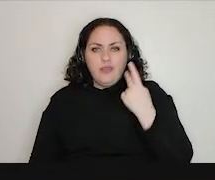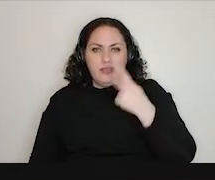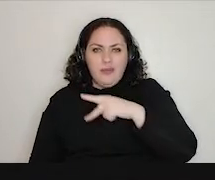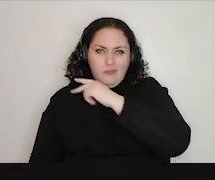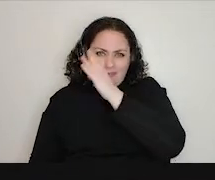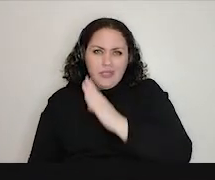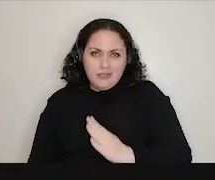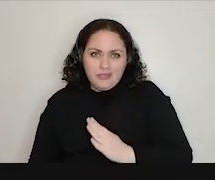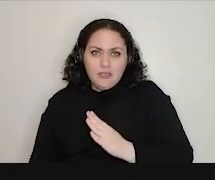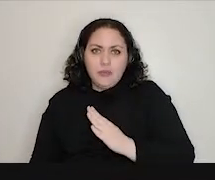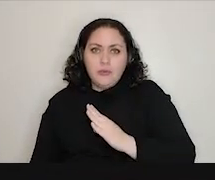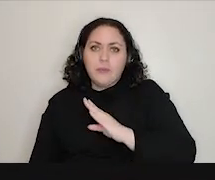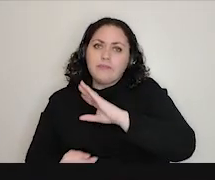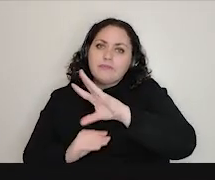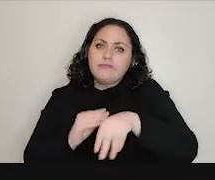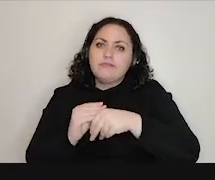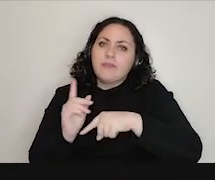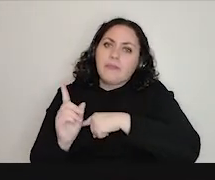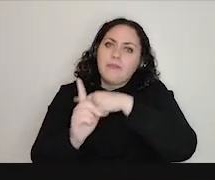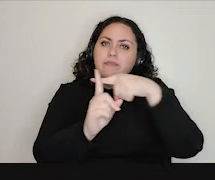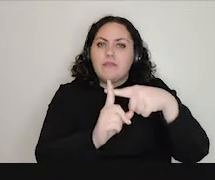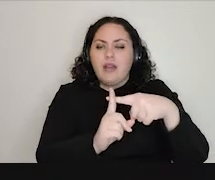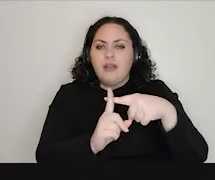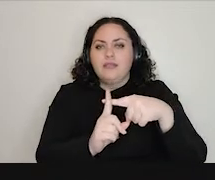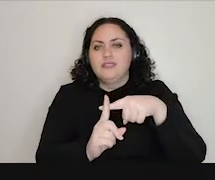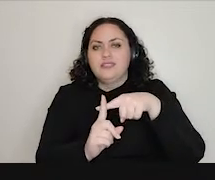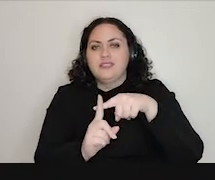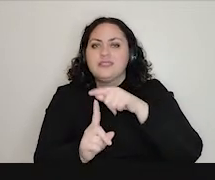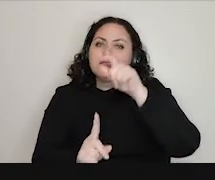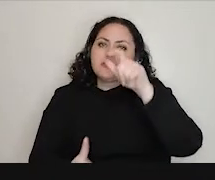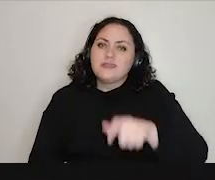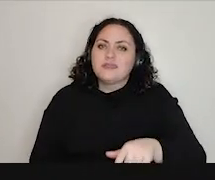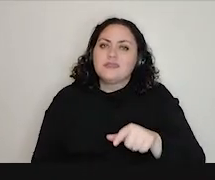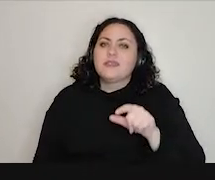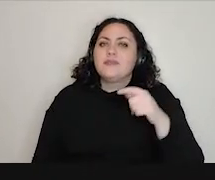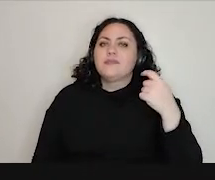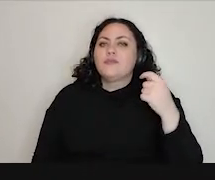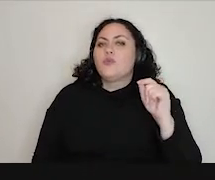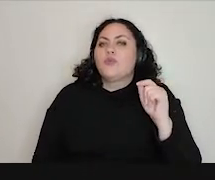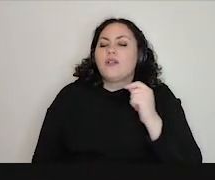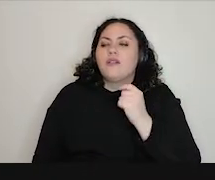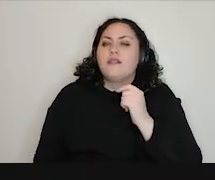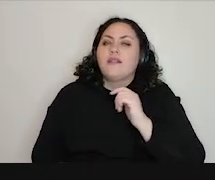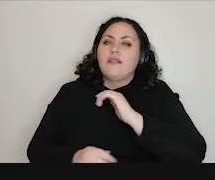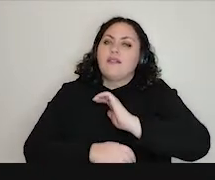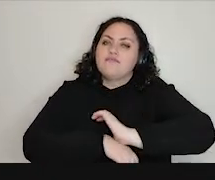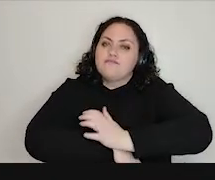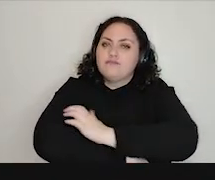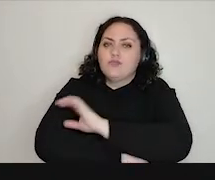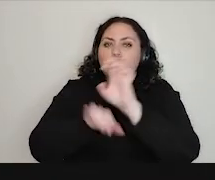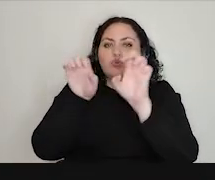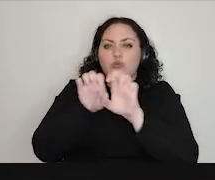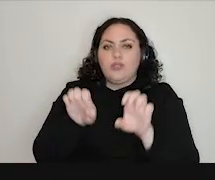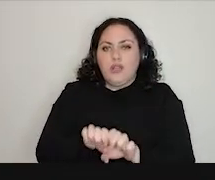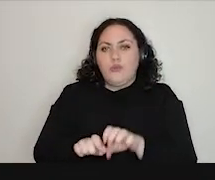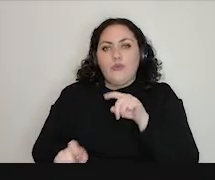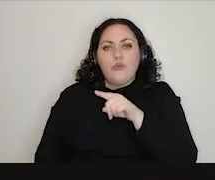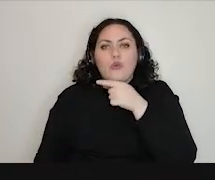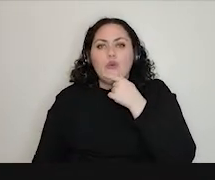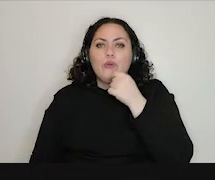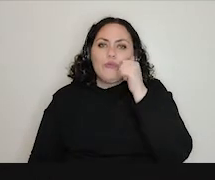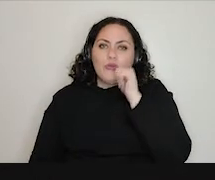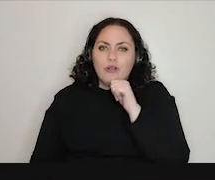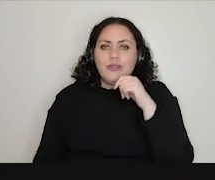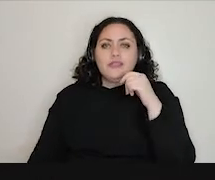ele precisa lidar, ou ela precisa lidar também, com o racismo estrutural. Então, tem pesquisas, inclusive,